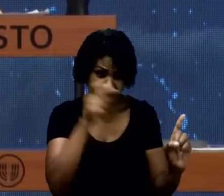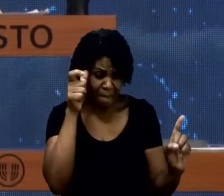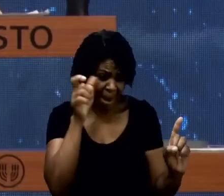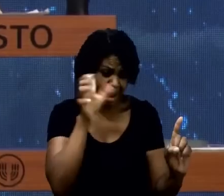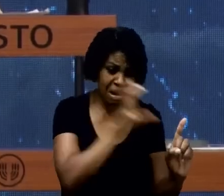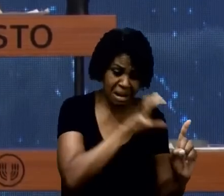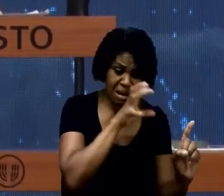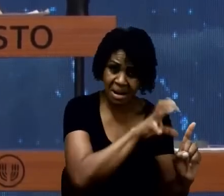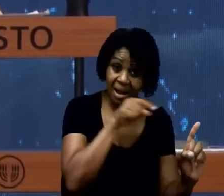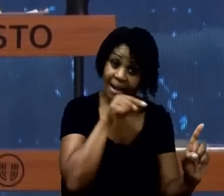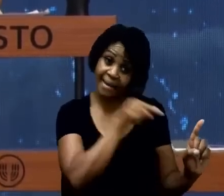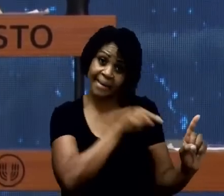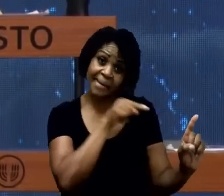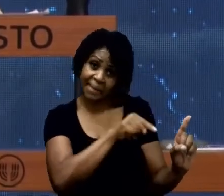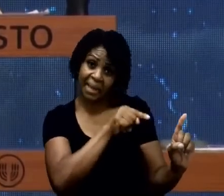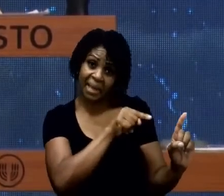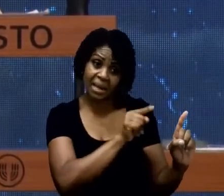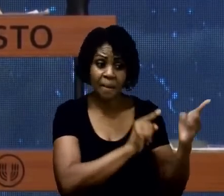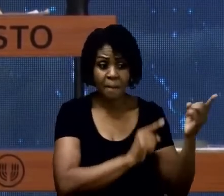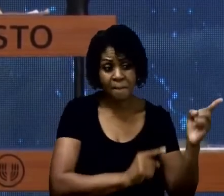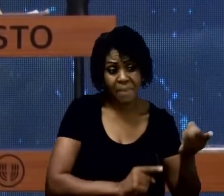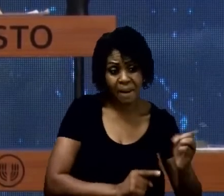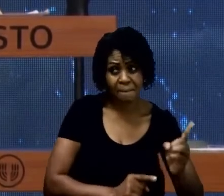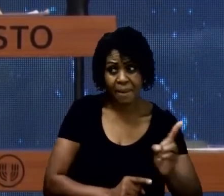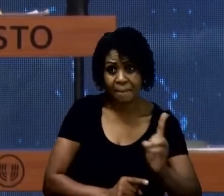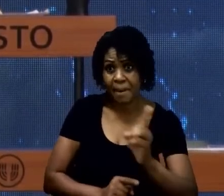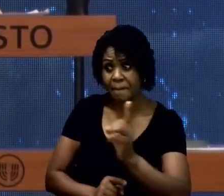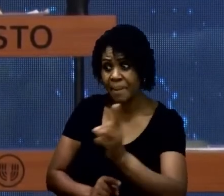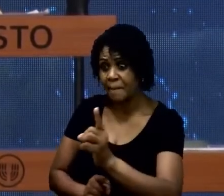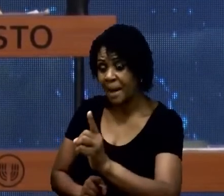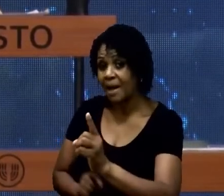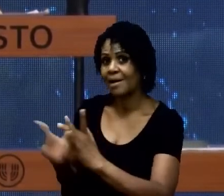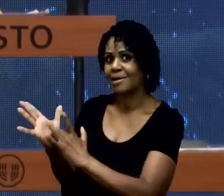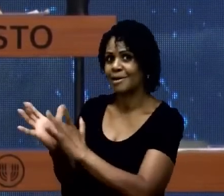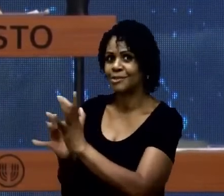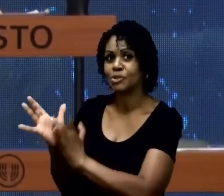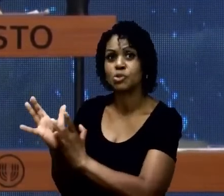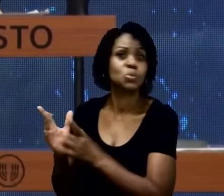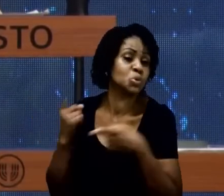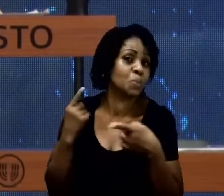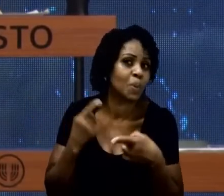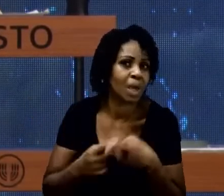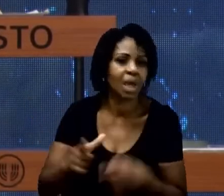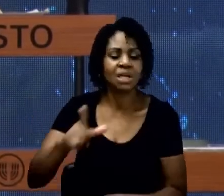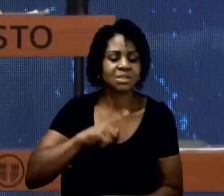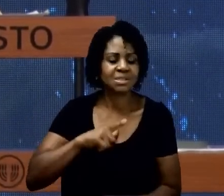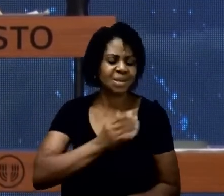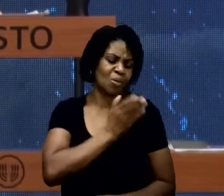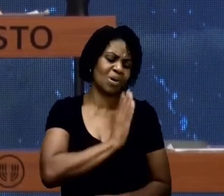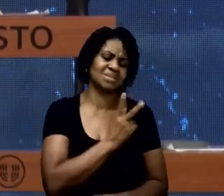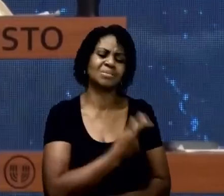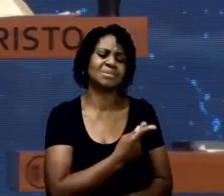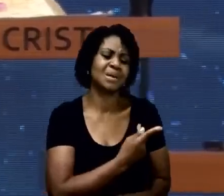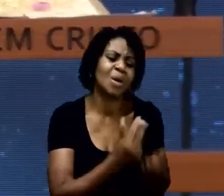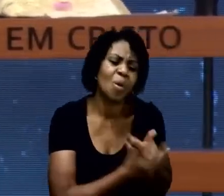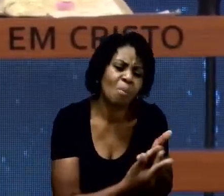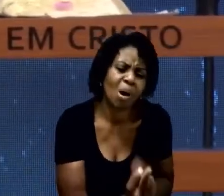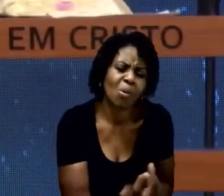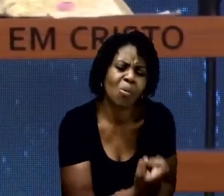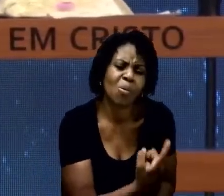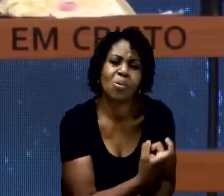demônios. Este homem foi em direção a Jesus. Porque tinha algo dentro dele. Olha, Jesus